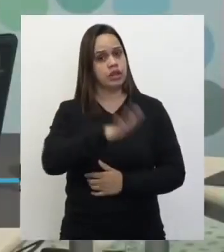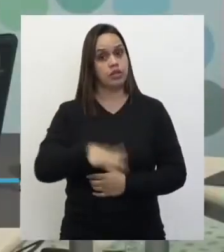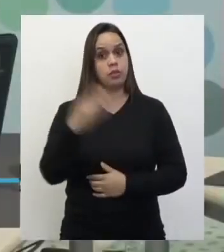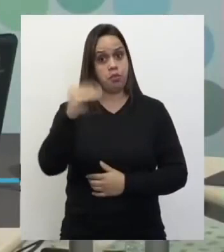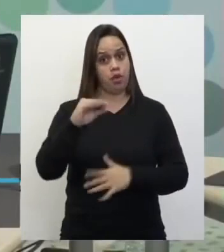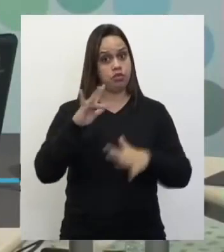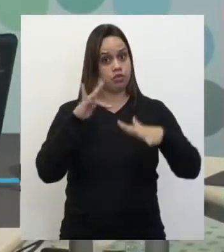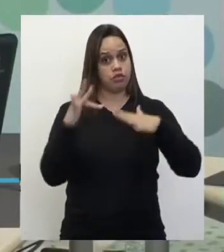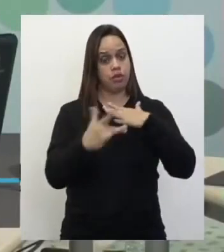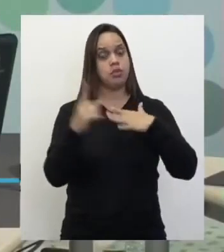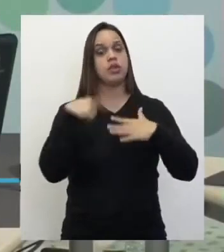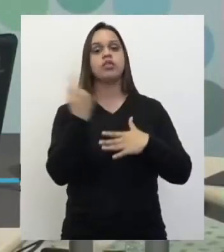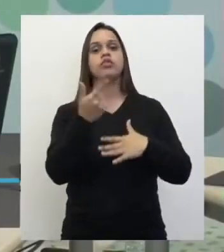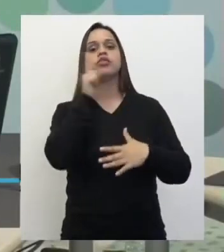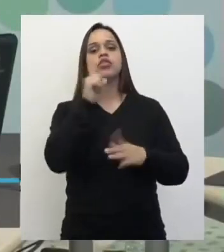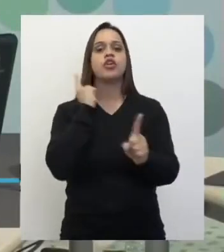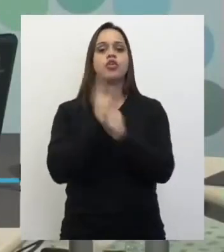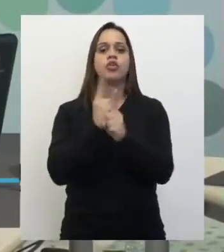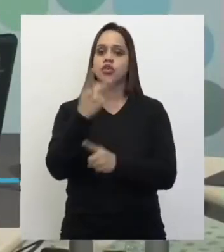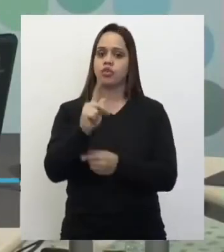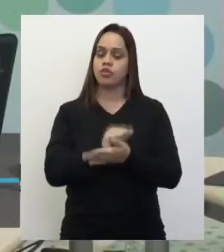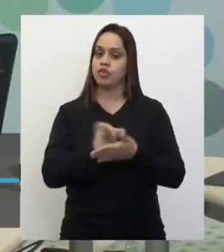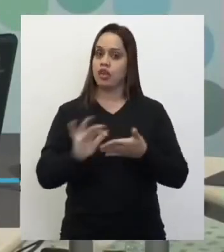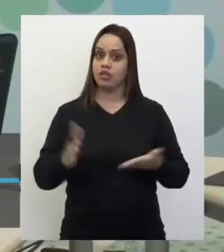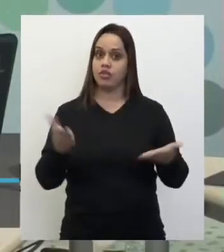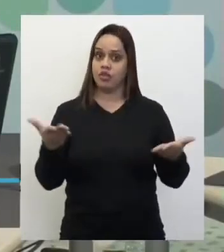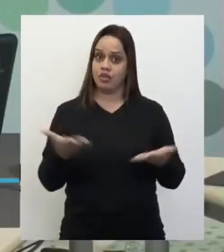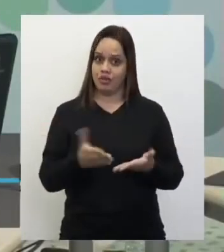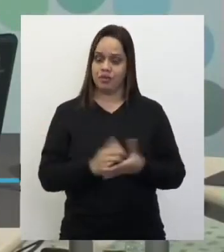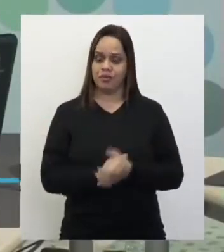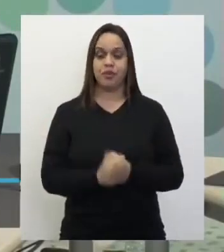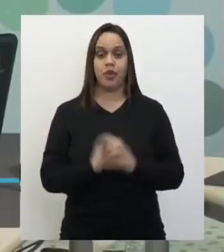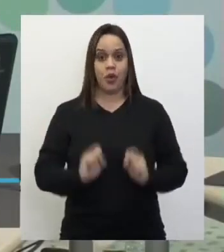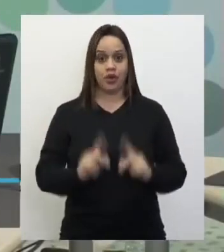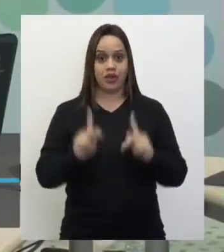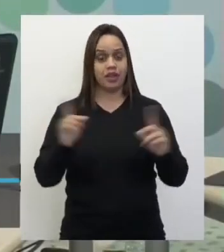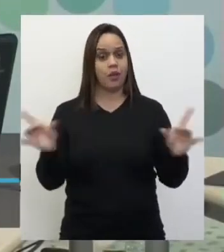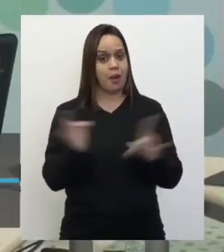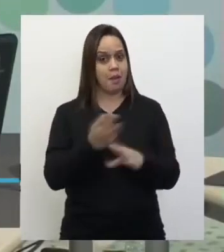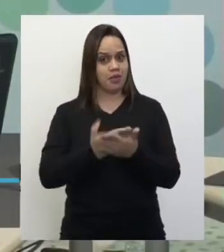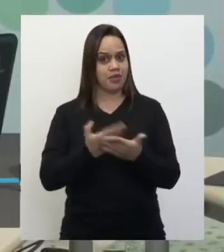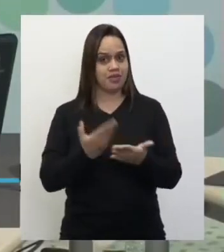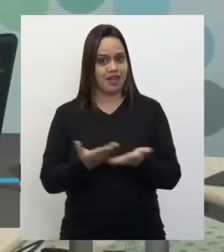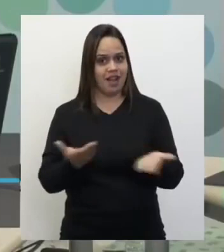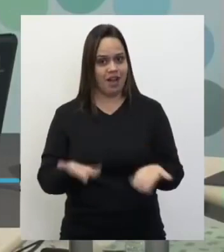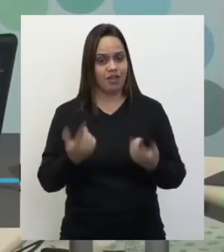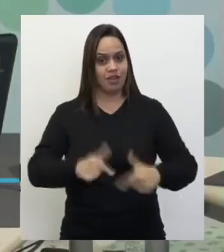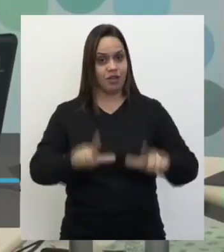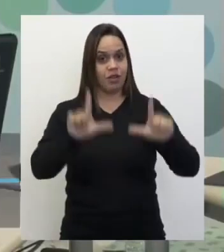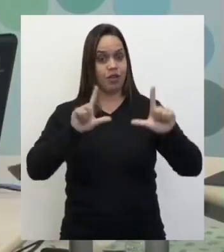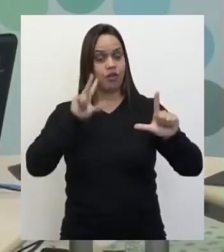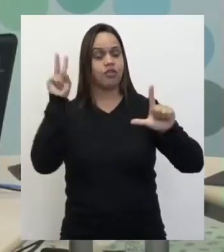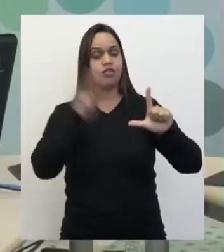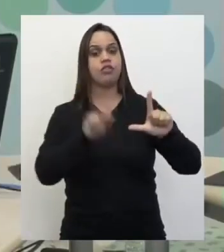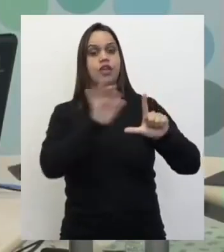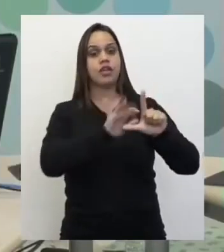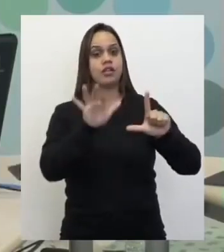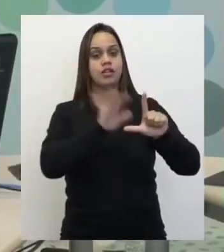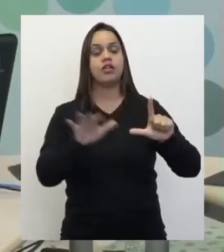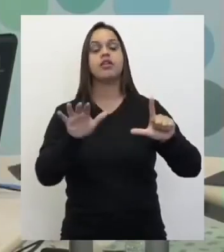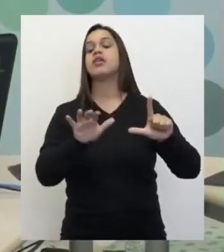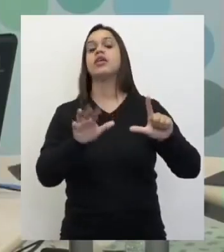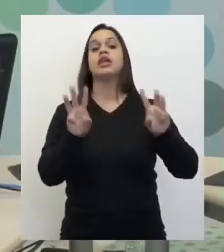gente possa encontrar as atividades. Nós vamos ficando por aqui, né? Então, vai aparecer aí para vocês aquele slide